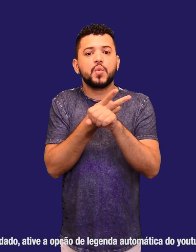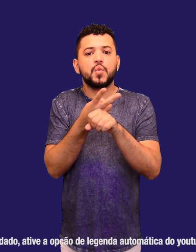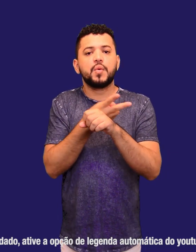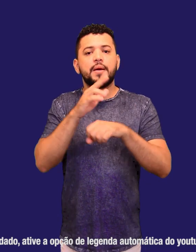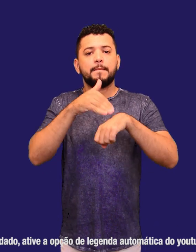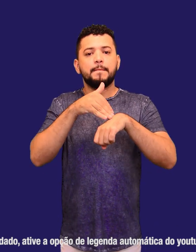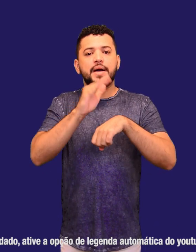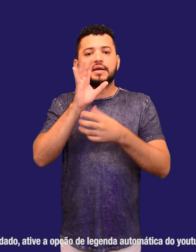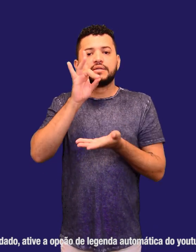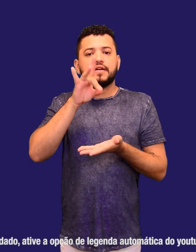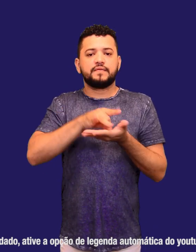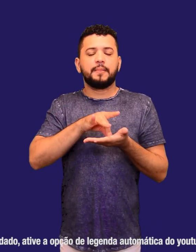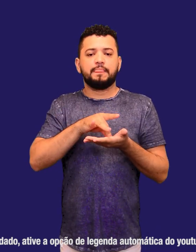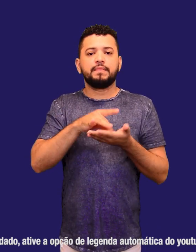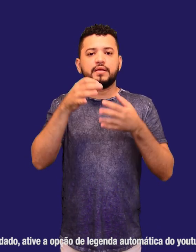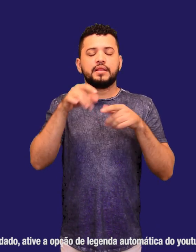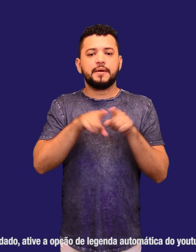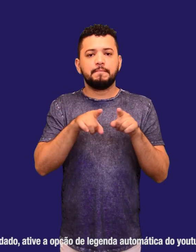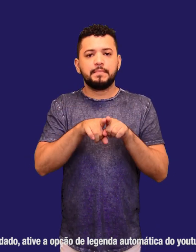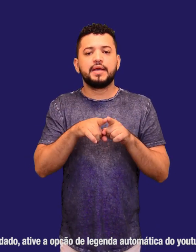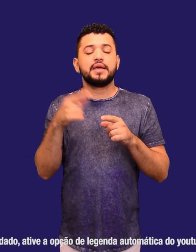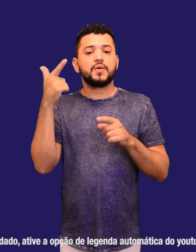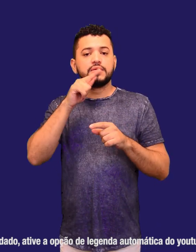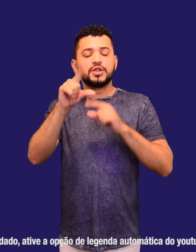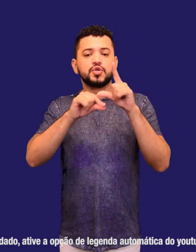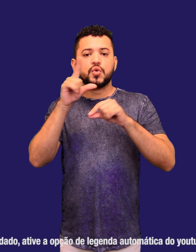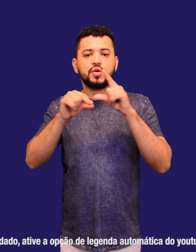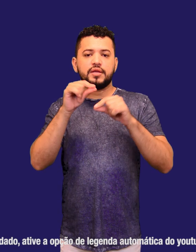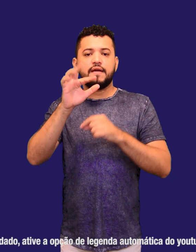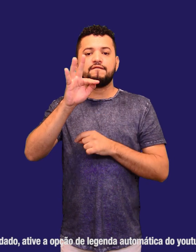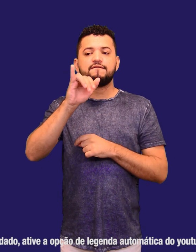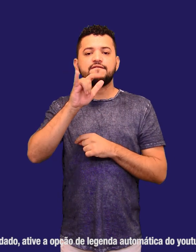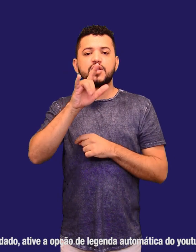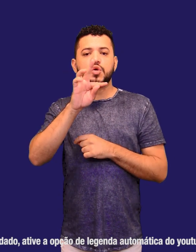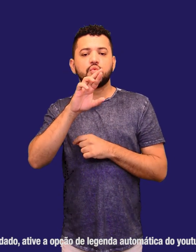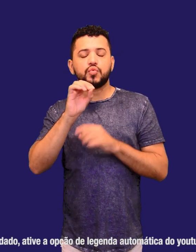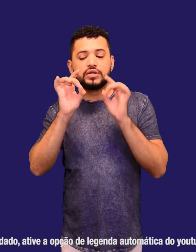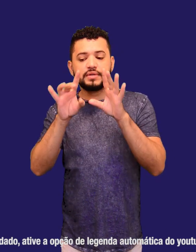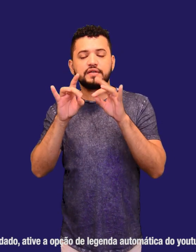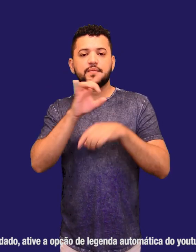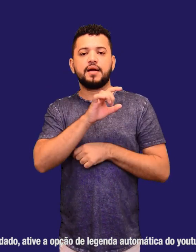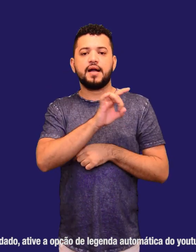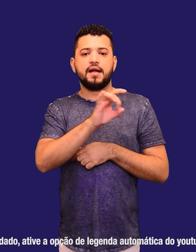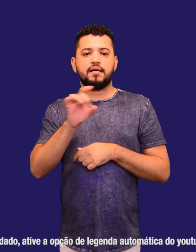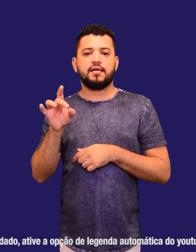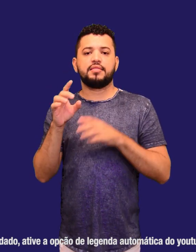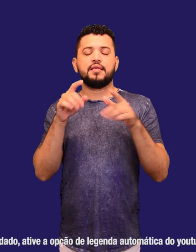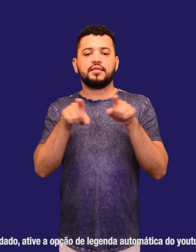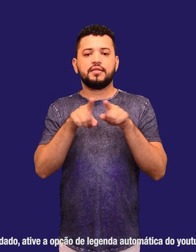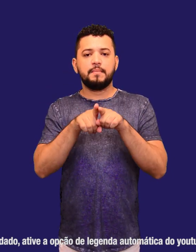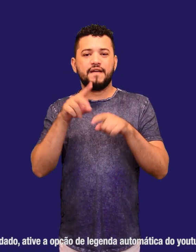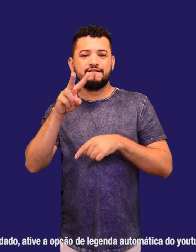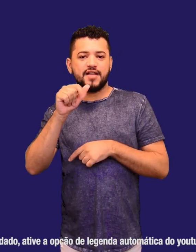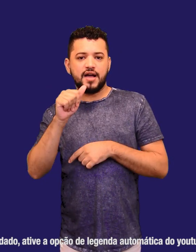de candidatos. Agora temos a possibilidade de fazer filtros específicos para cada vaga, e o candidato ele também tem